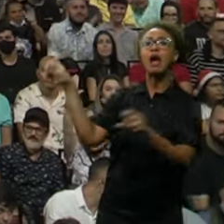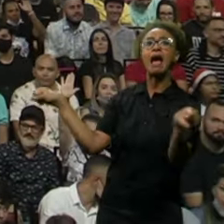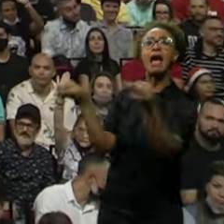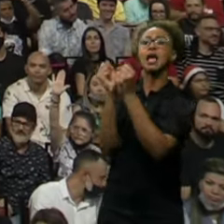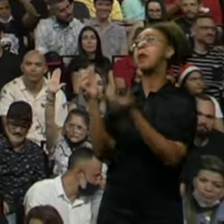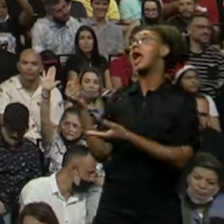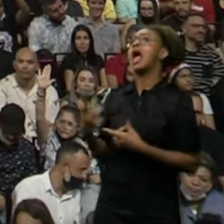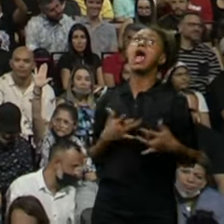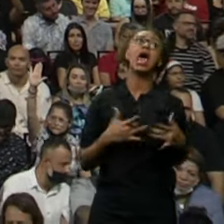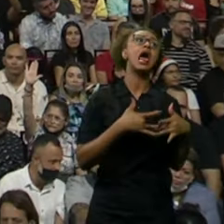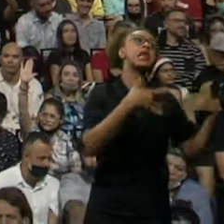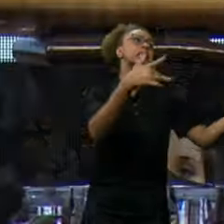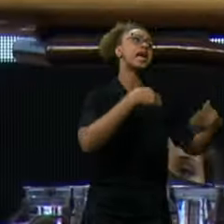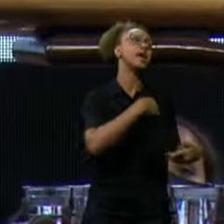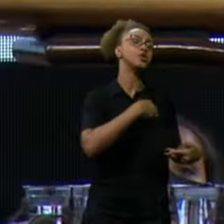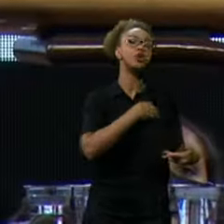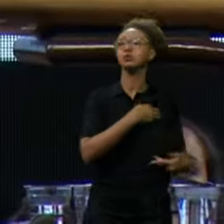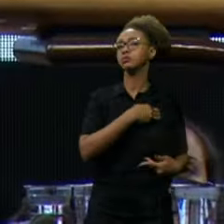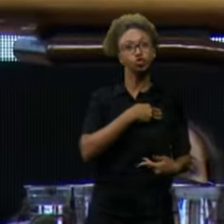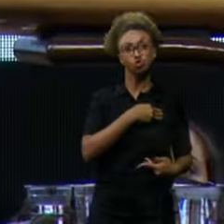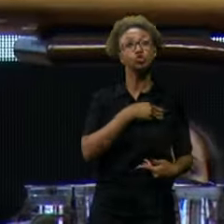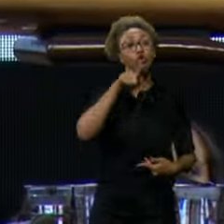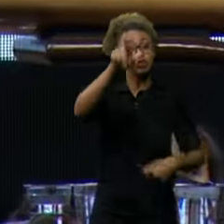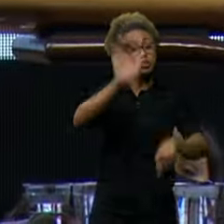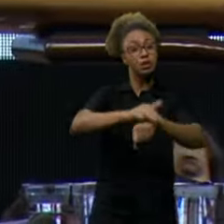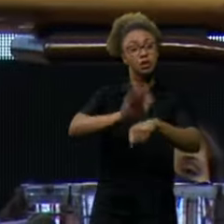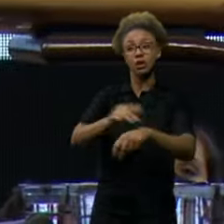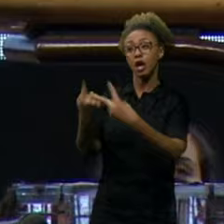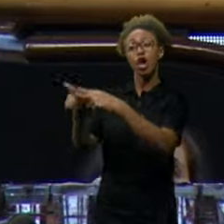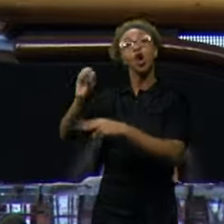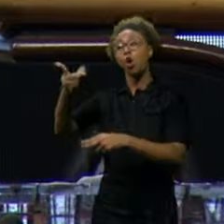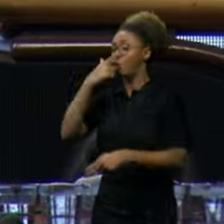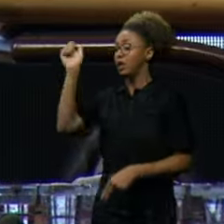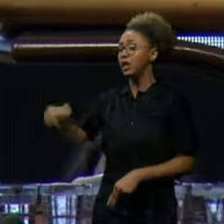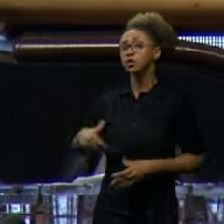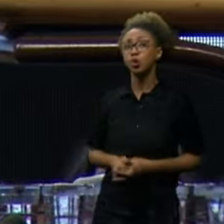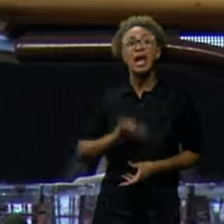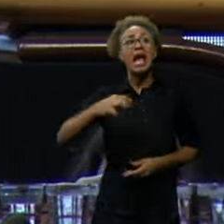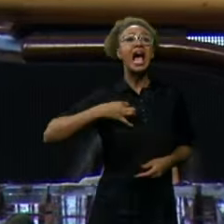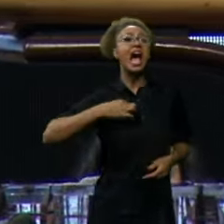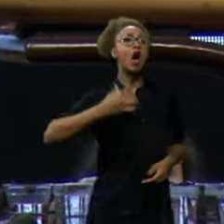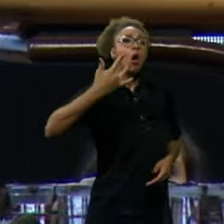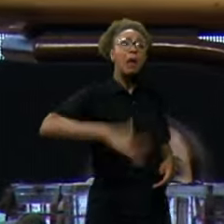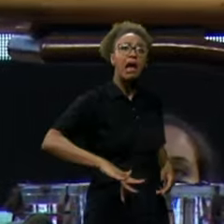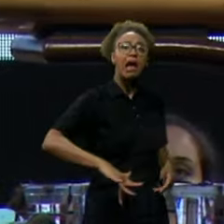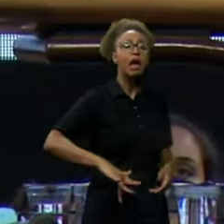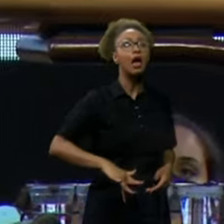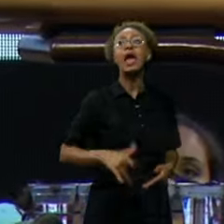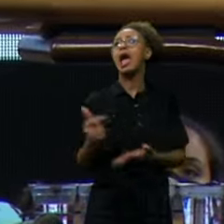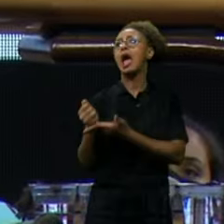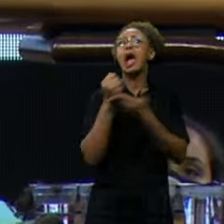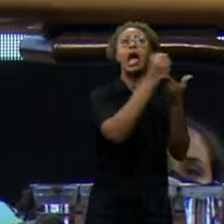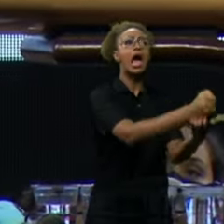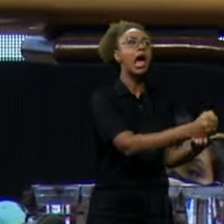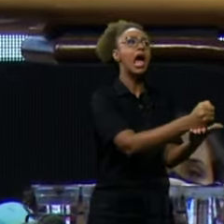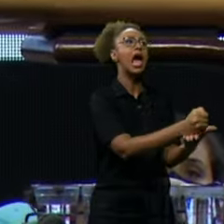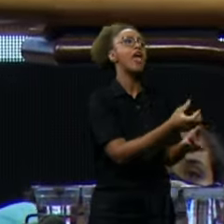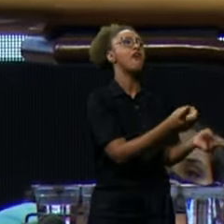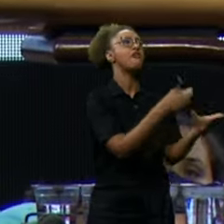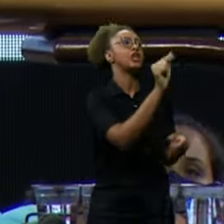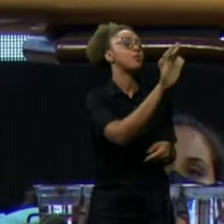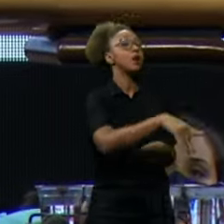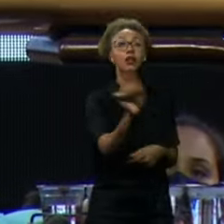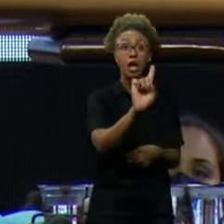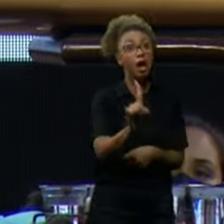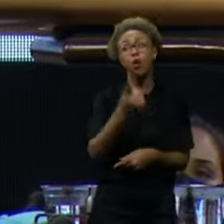ou você leva para o conserto Ou você joga no lixo quando uma roupa ta rasgada você não traz para o bazar ou você conserta Você joga